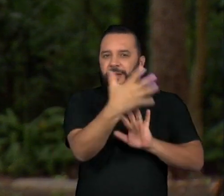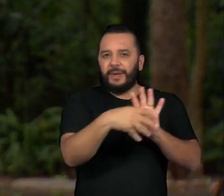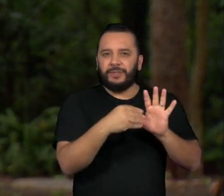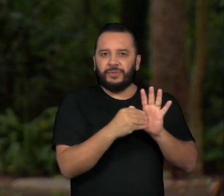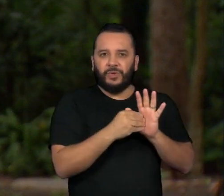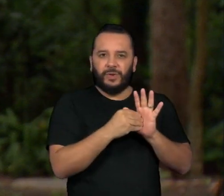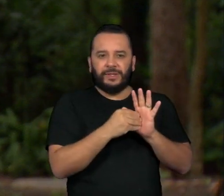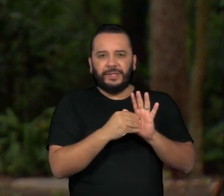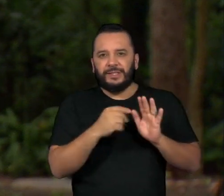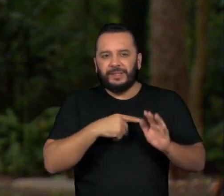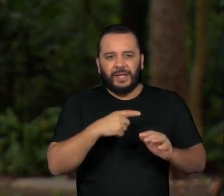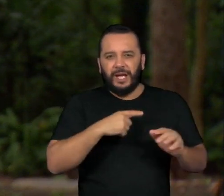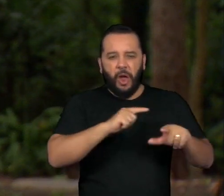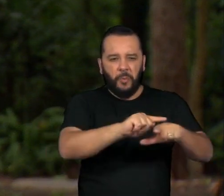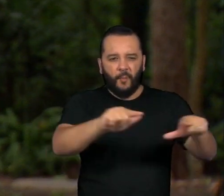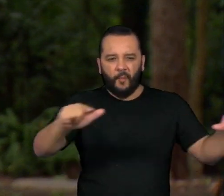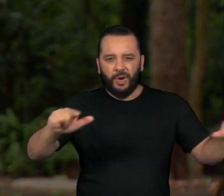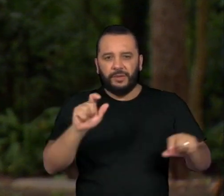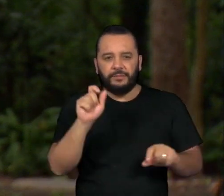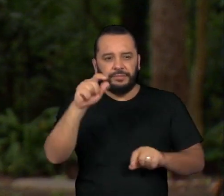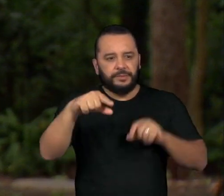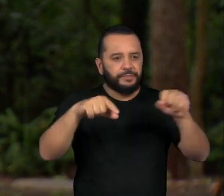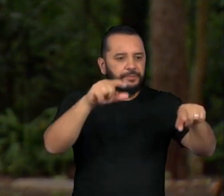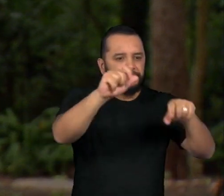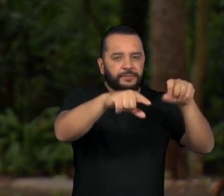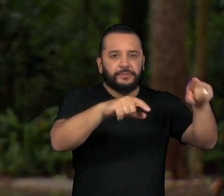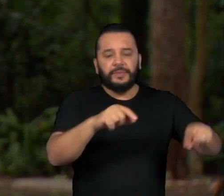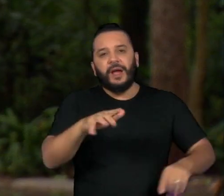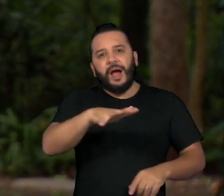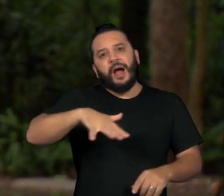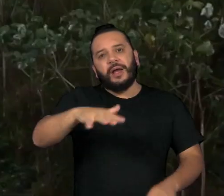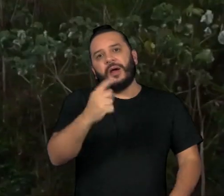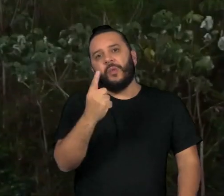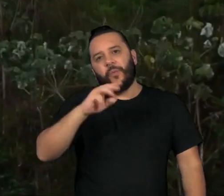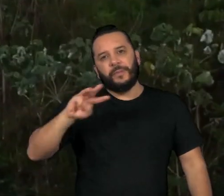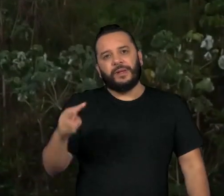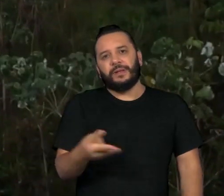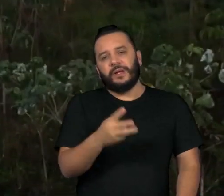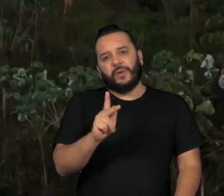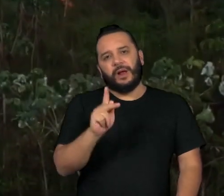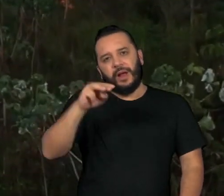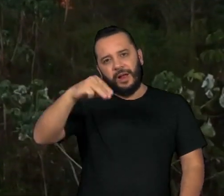área de mais de 1 milhão de quilômetros quadrados.